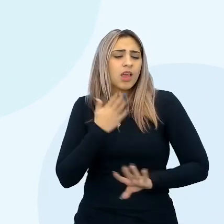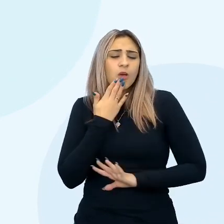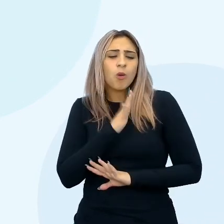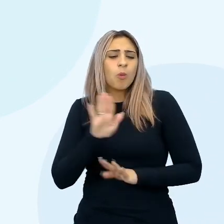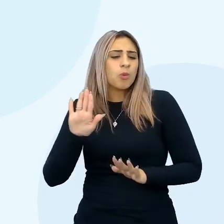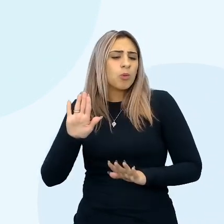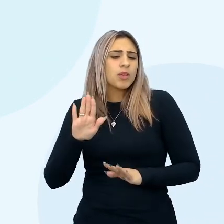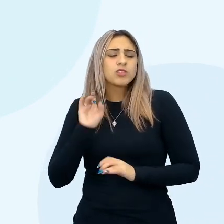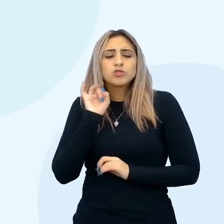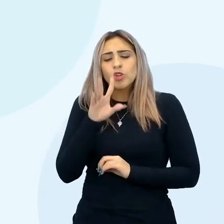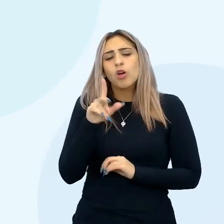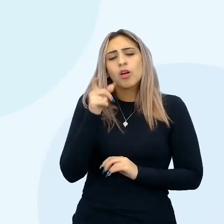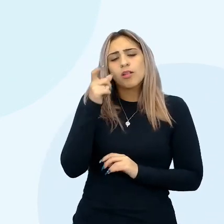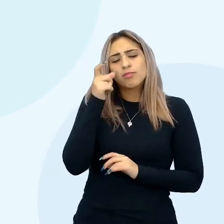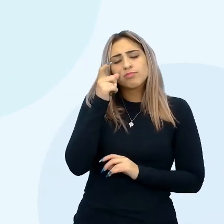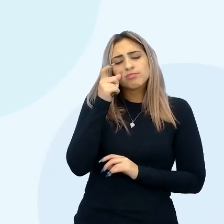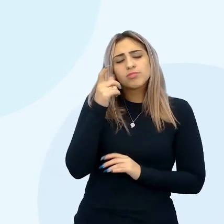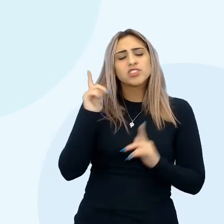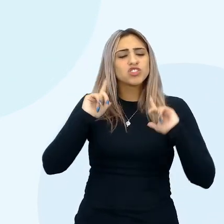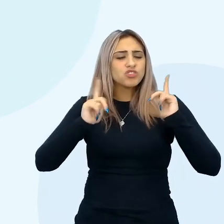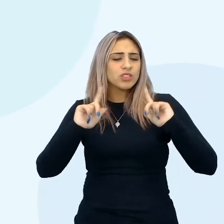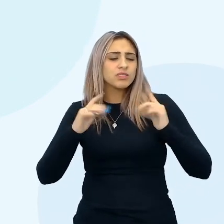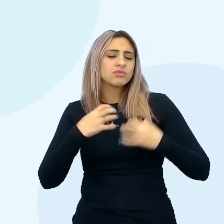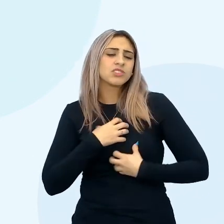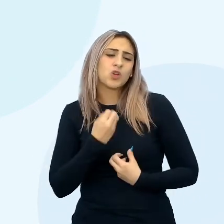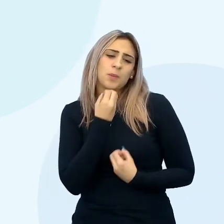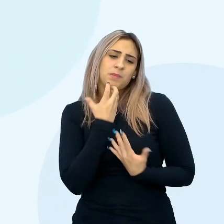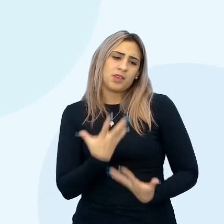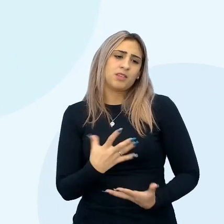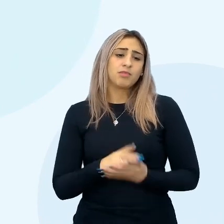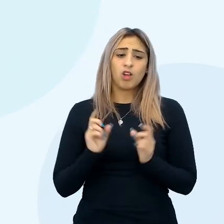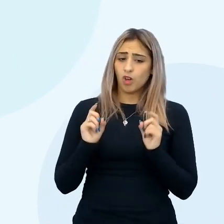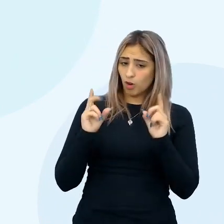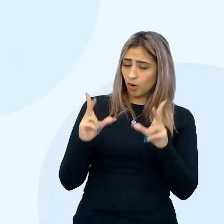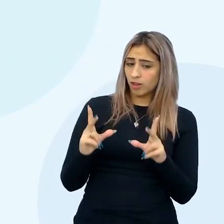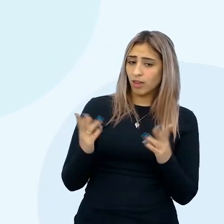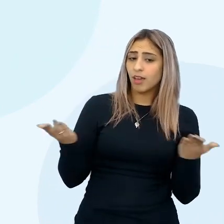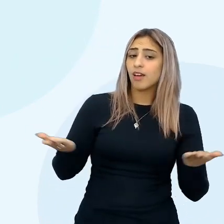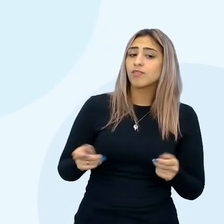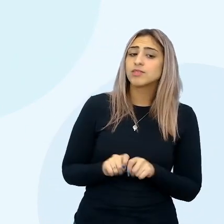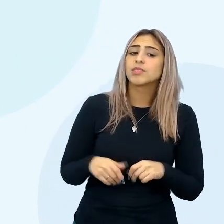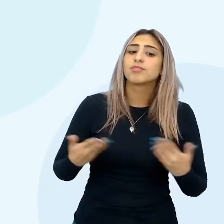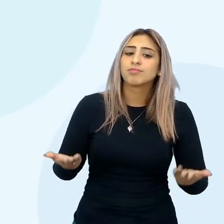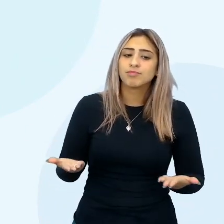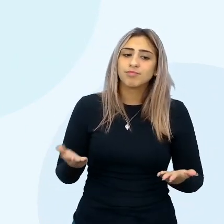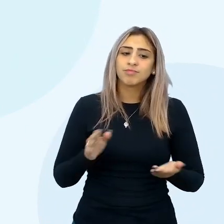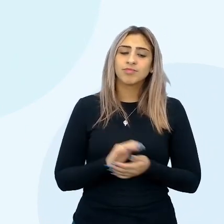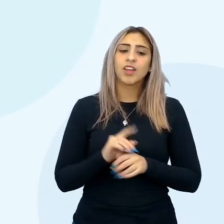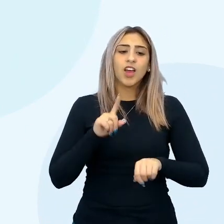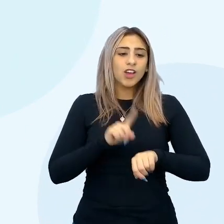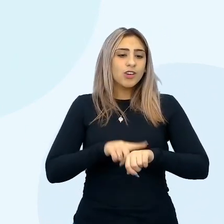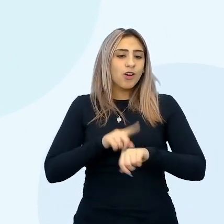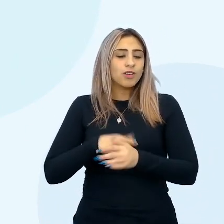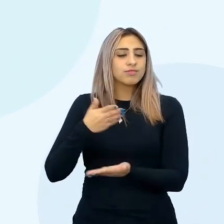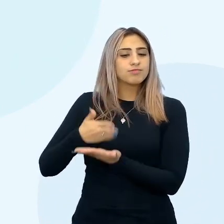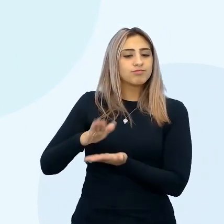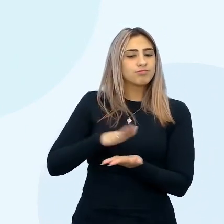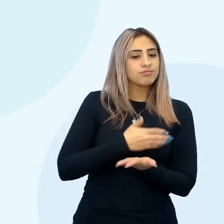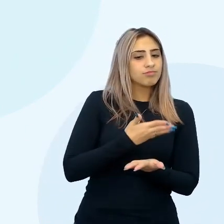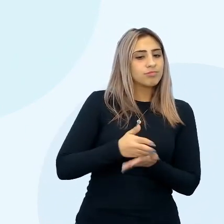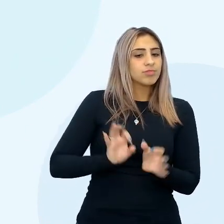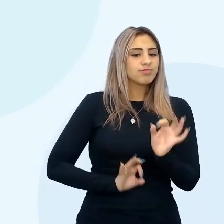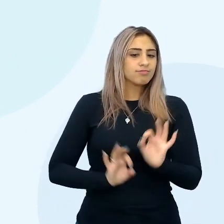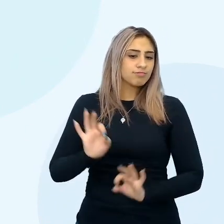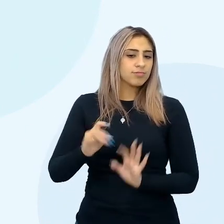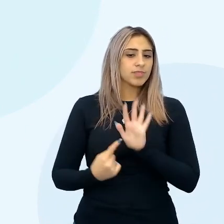se divertir. É um momento de diversão. Cara, cinema é tudo de bom. Tá certo? E o que fazer agora? Hora de dividir as tarefas para a organização